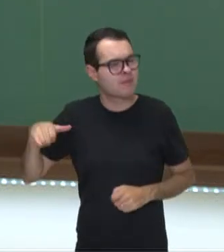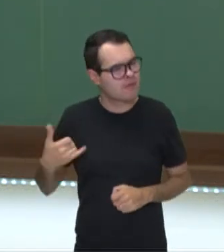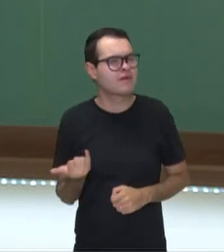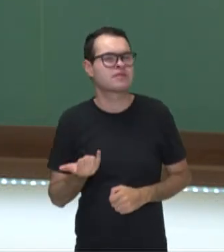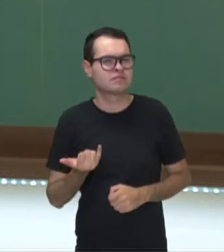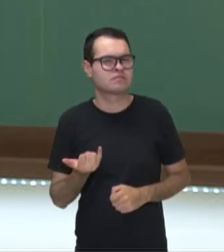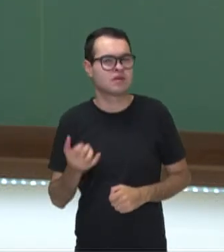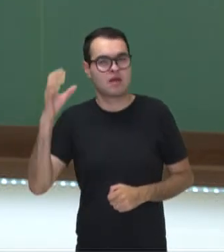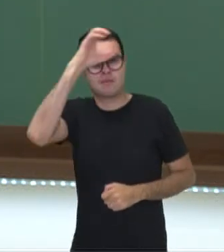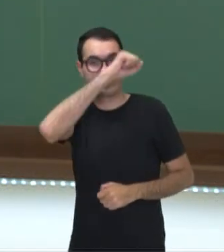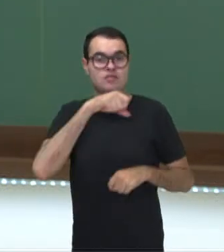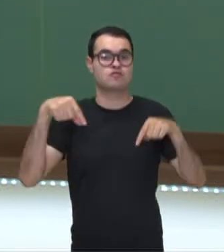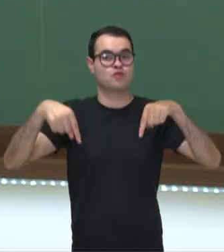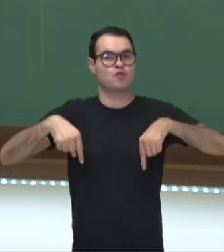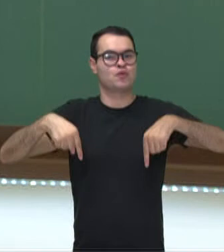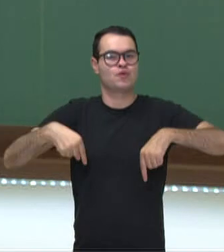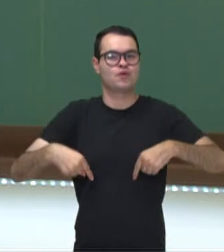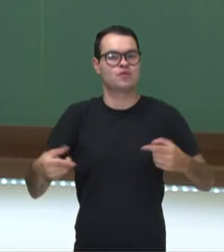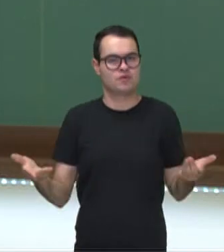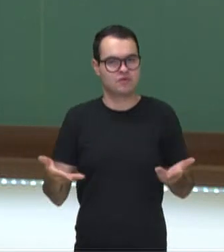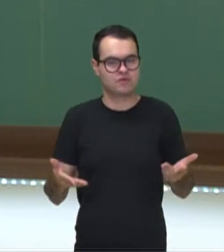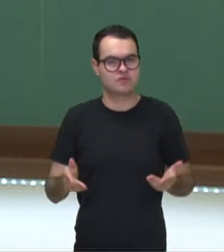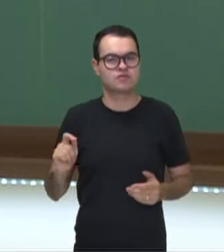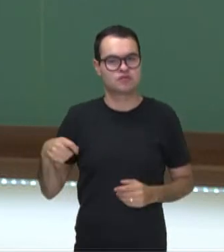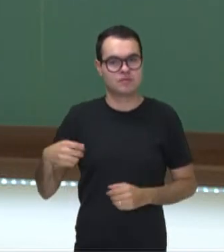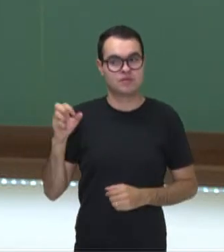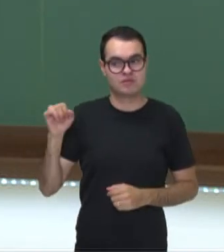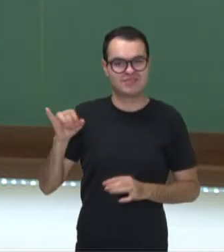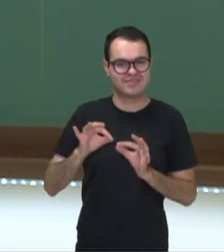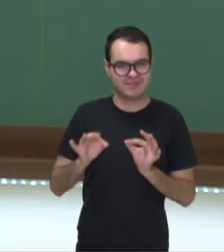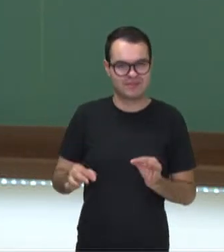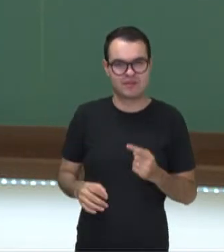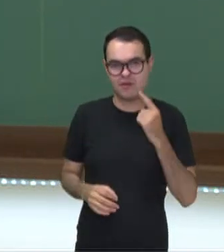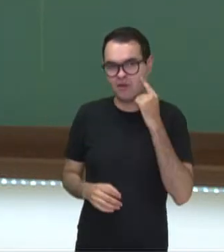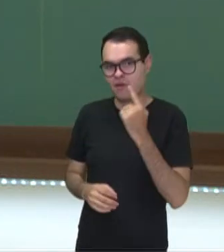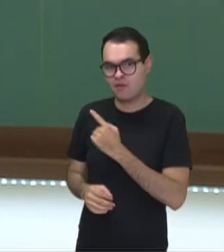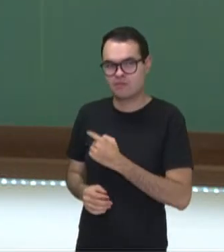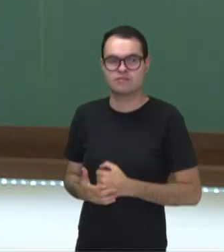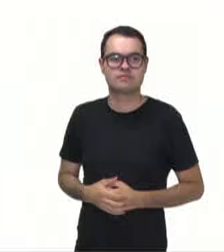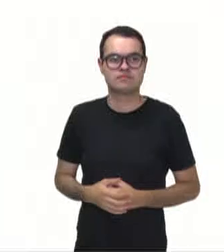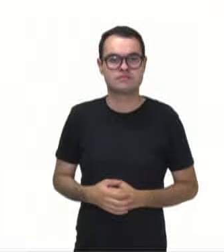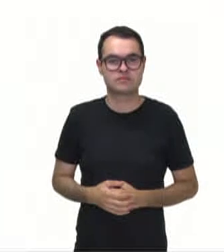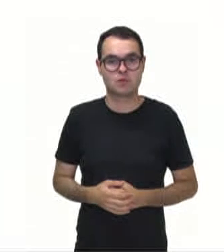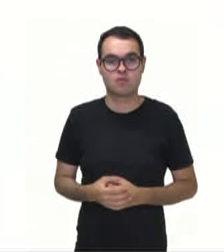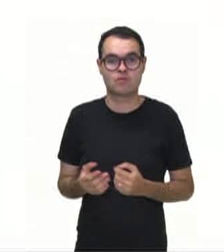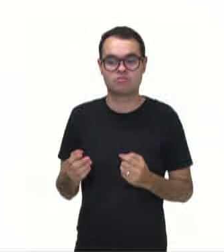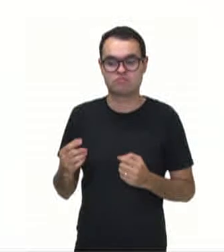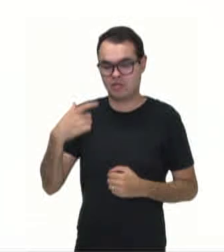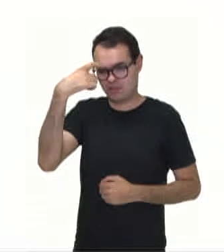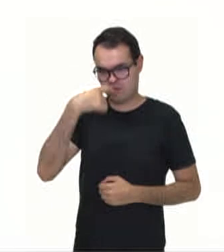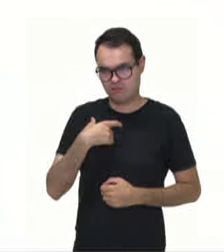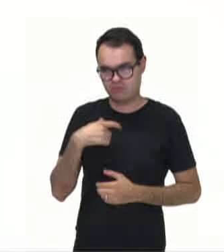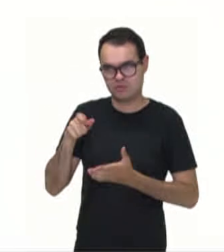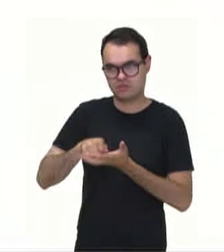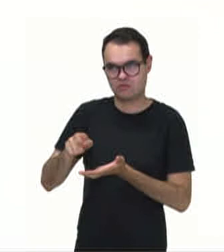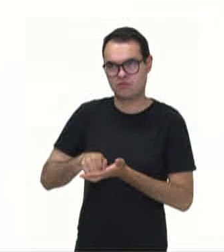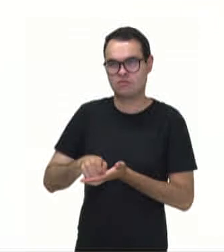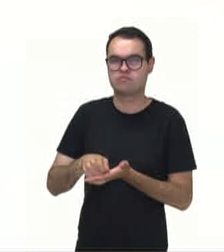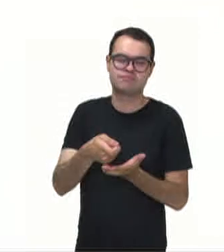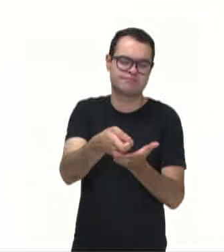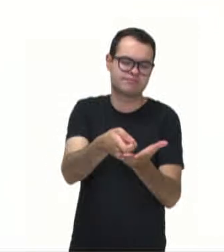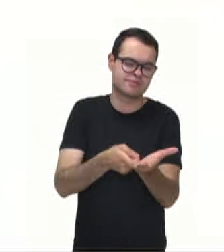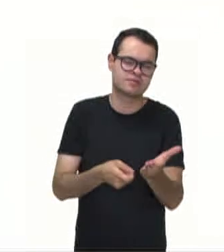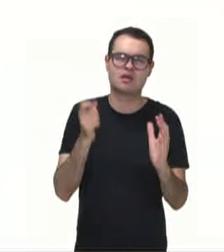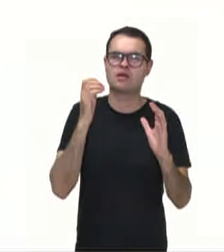aproveitando o que nós aprendemos hoje sobre o condicional simples, tá? Aqui, ó, como escritor, escreveria